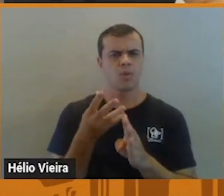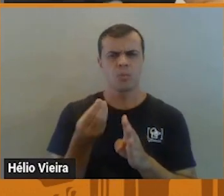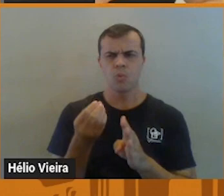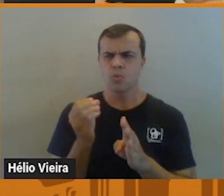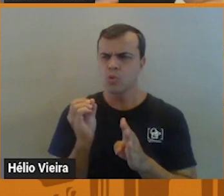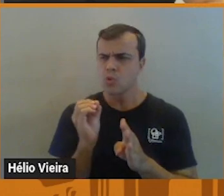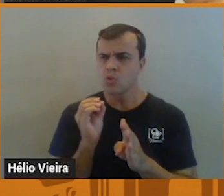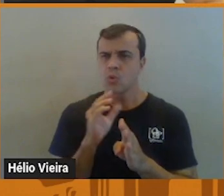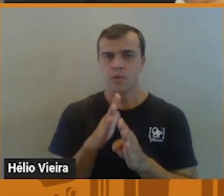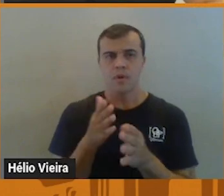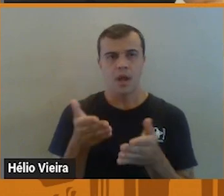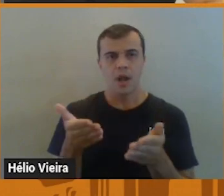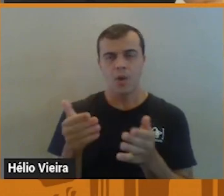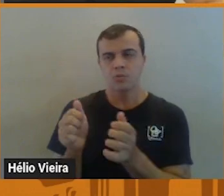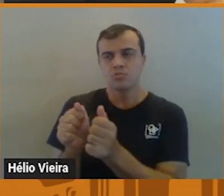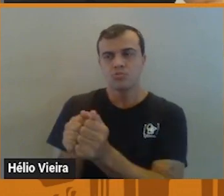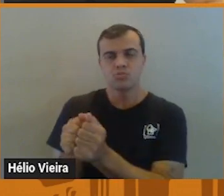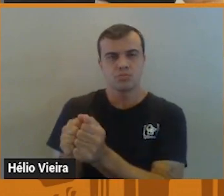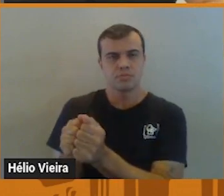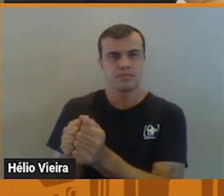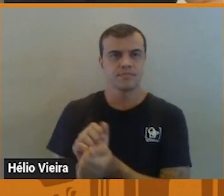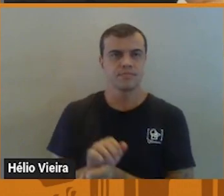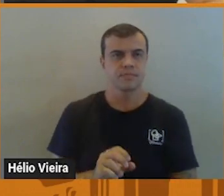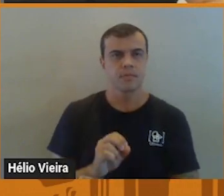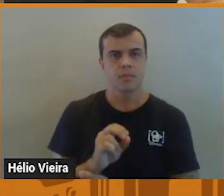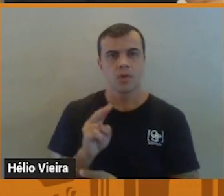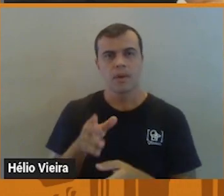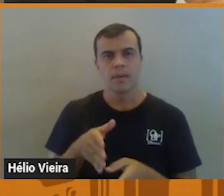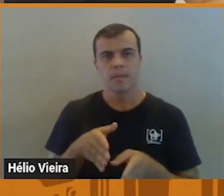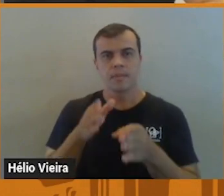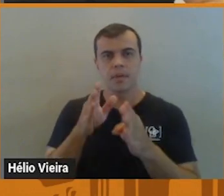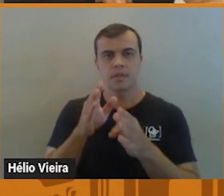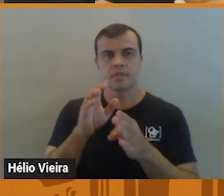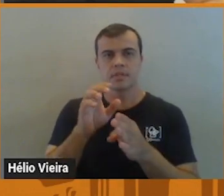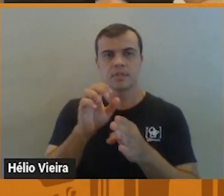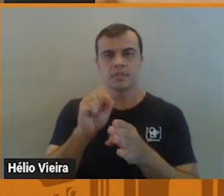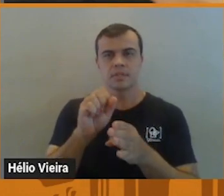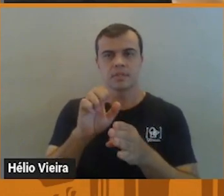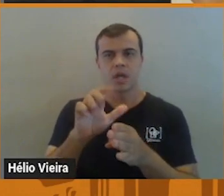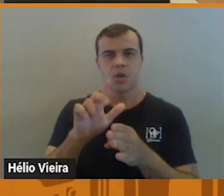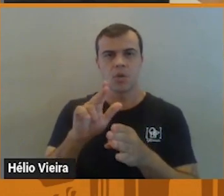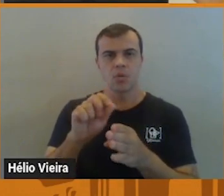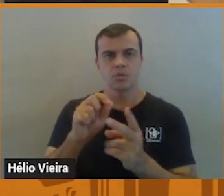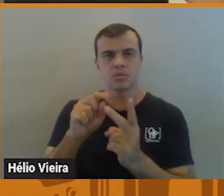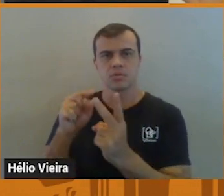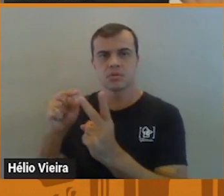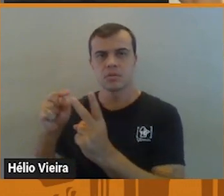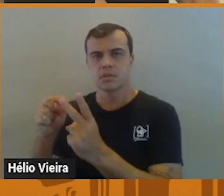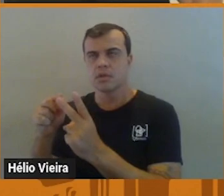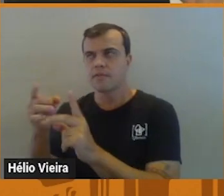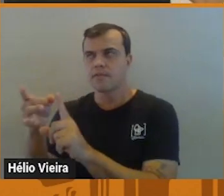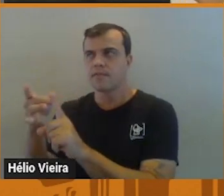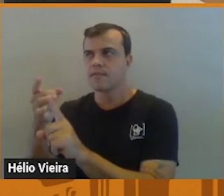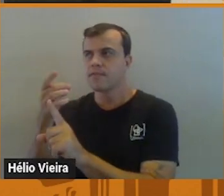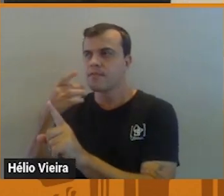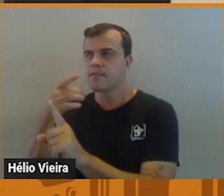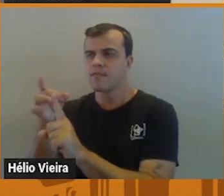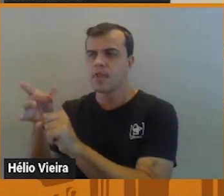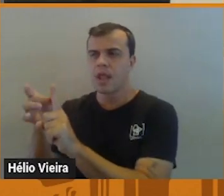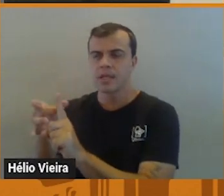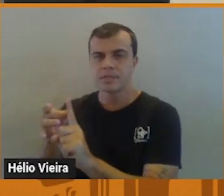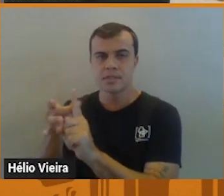contemporâneo, acoplado. Ou é o prédio da Séculos, ou é um prédio envidraçado. Por quê? Porque ela